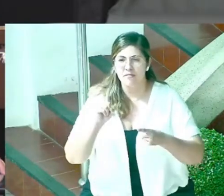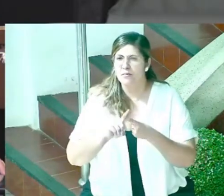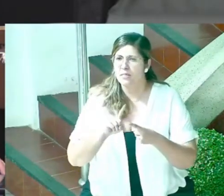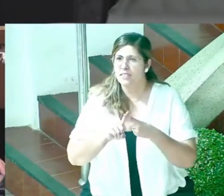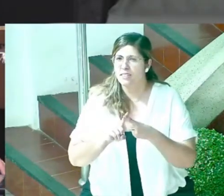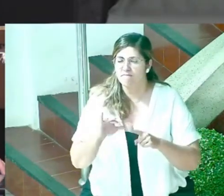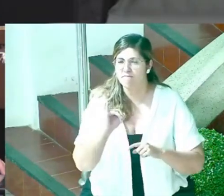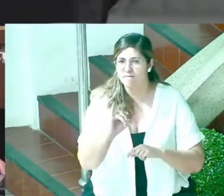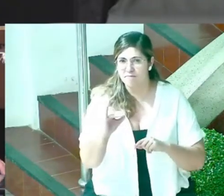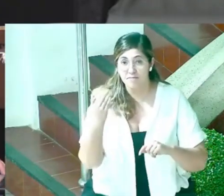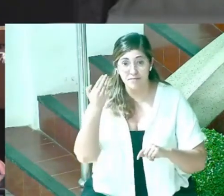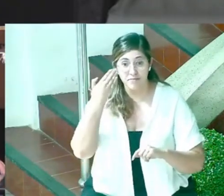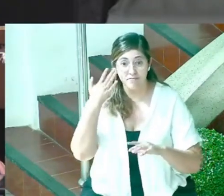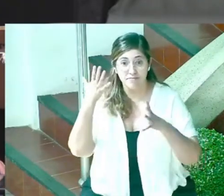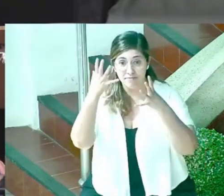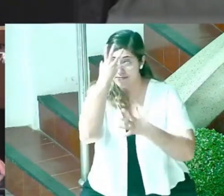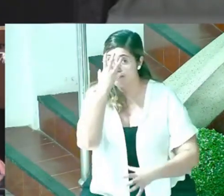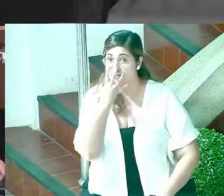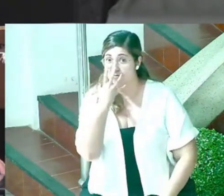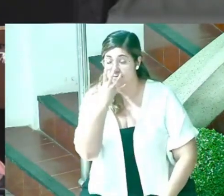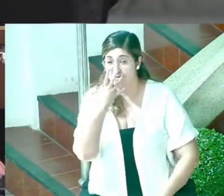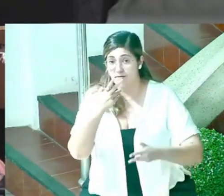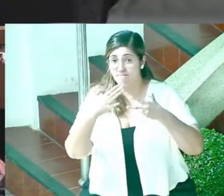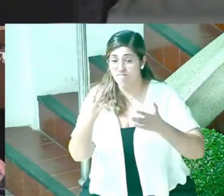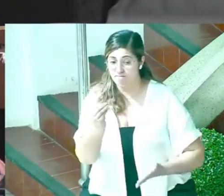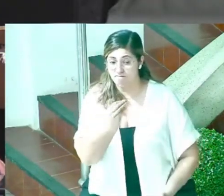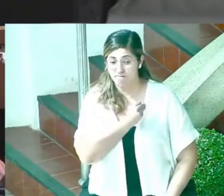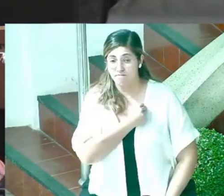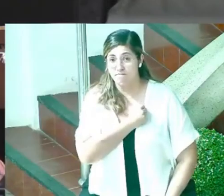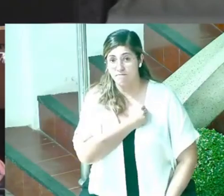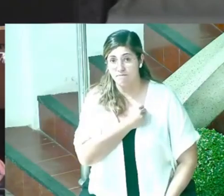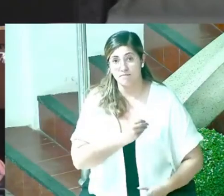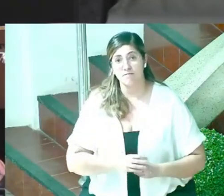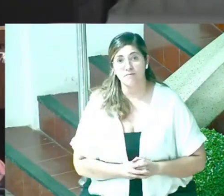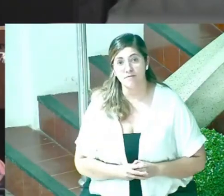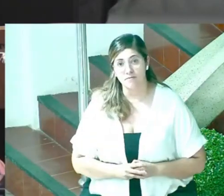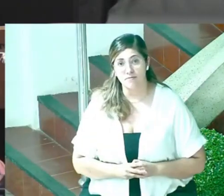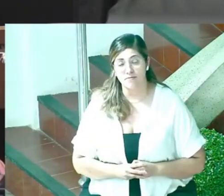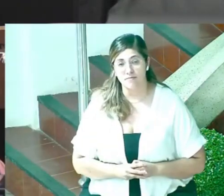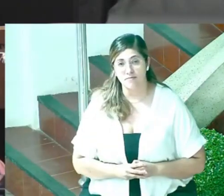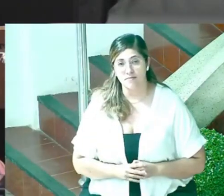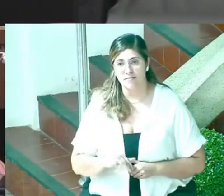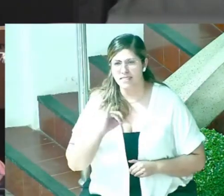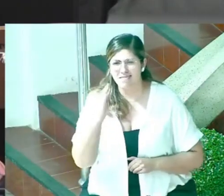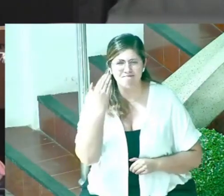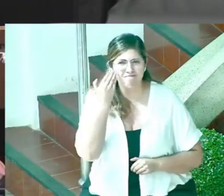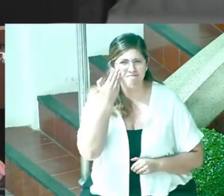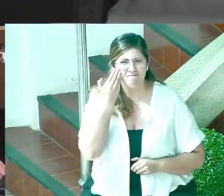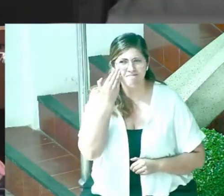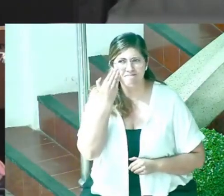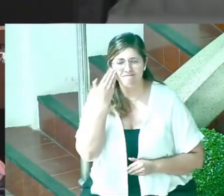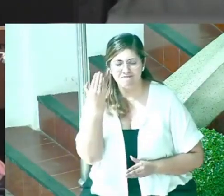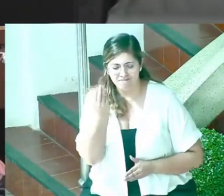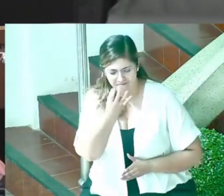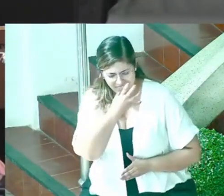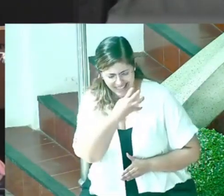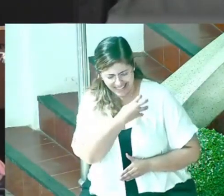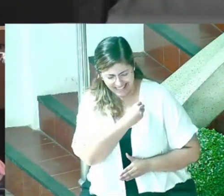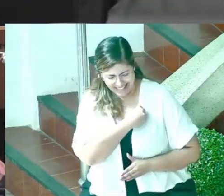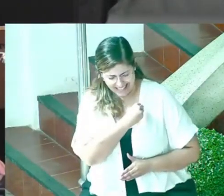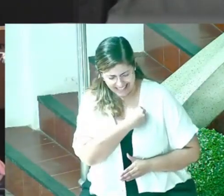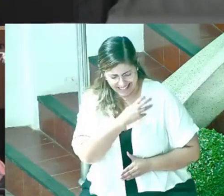nós merecíamos o perdão de Deus. Porque um justo juiz deve trazer